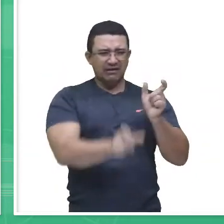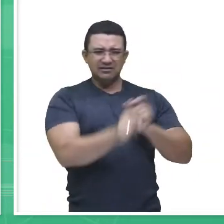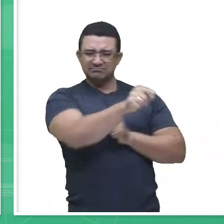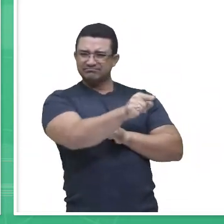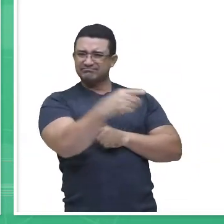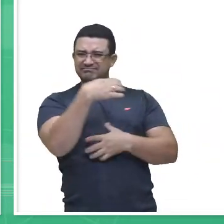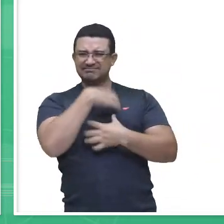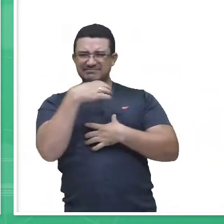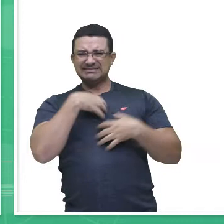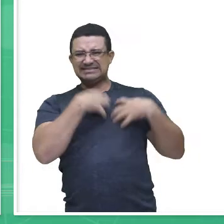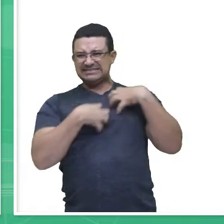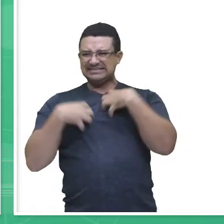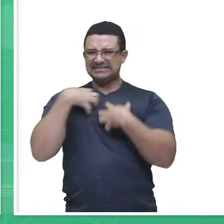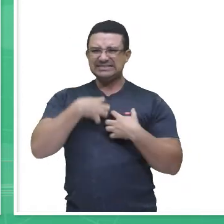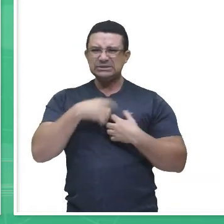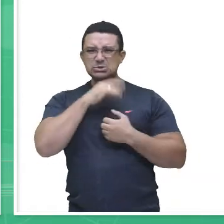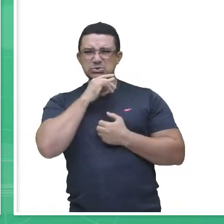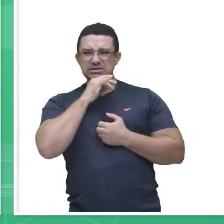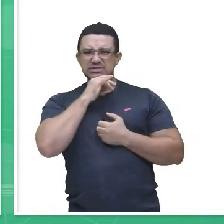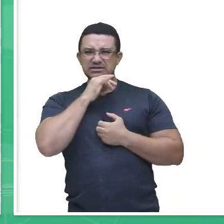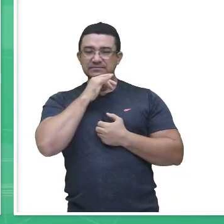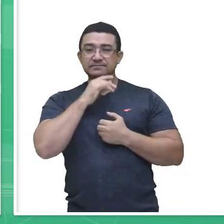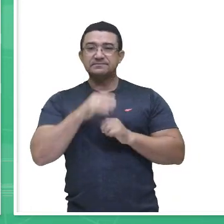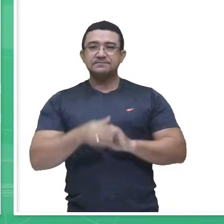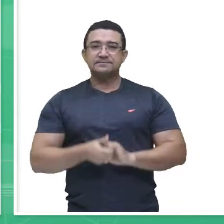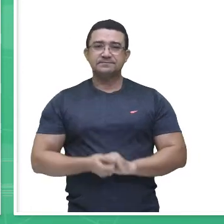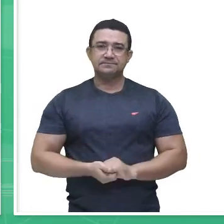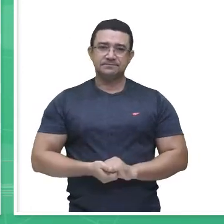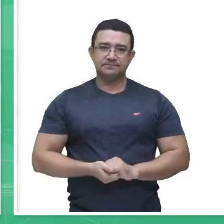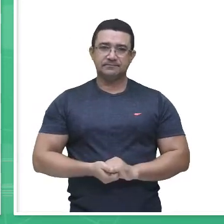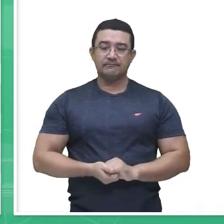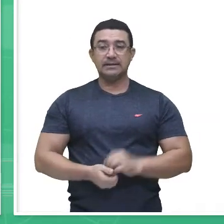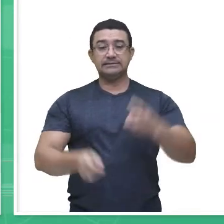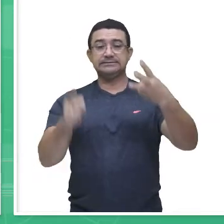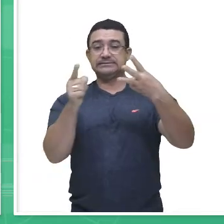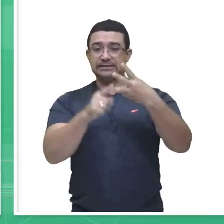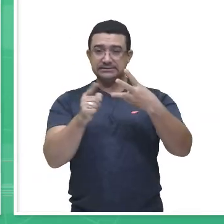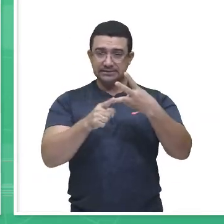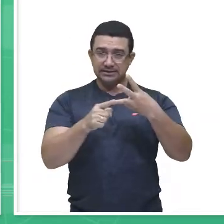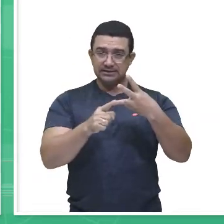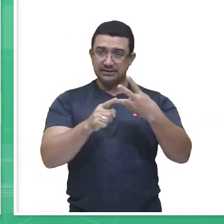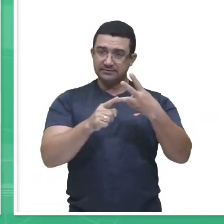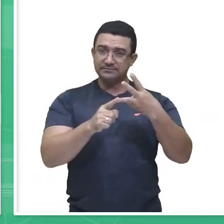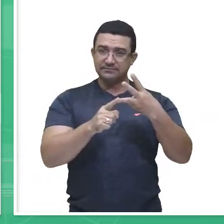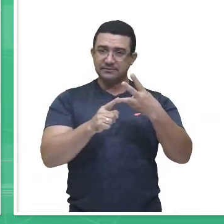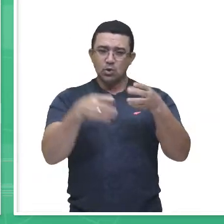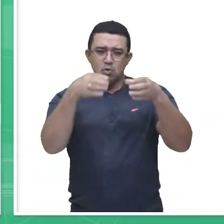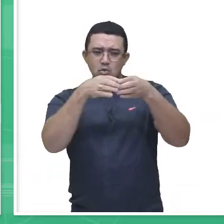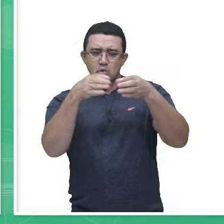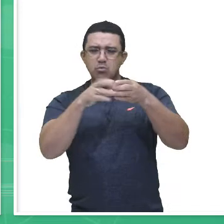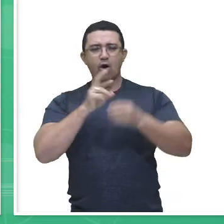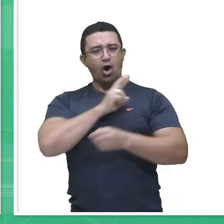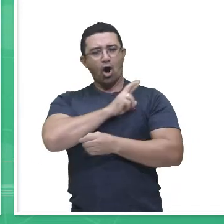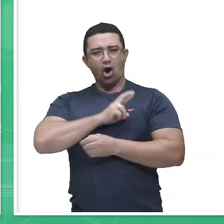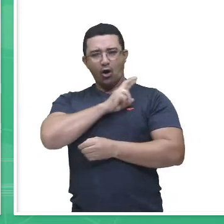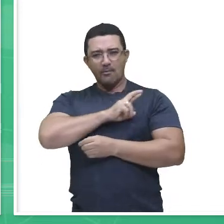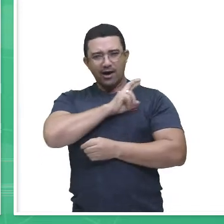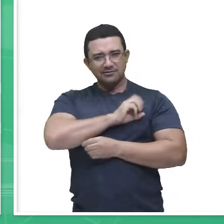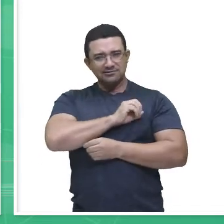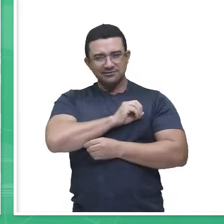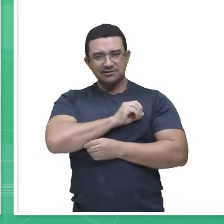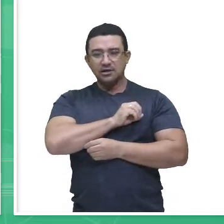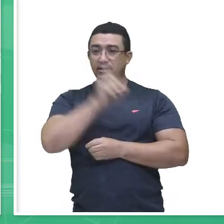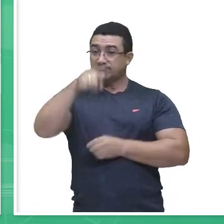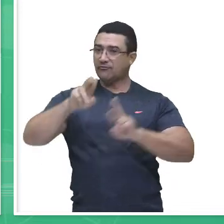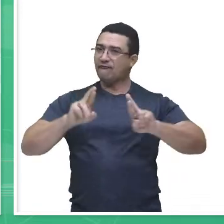sente incomodado, certo? Vamos para a terceira geração. Diferente das anteriores, essa terceira